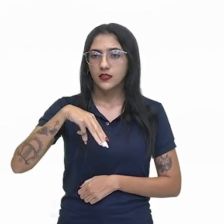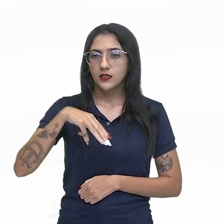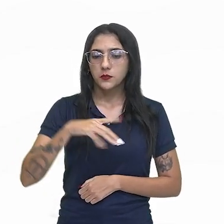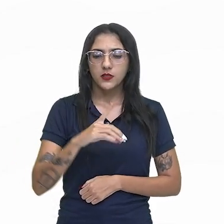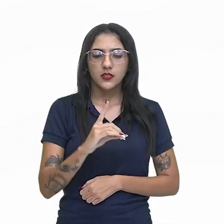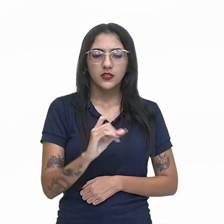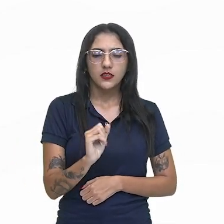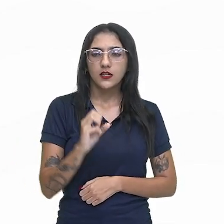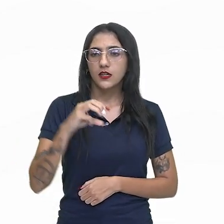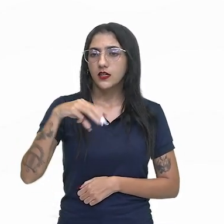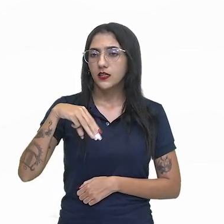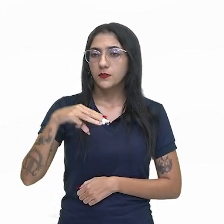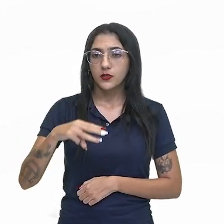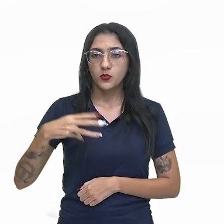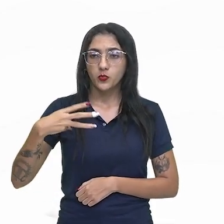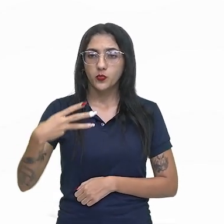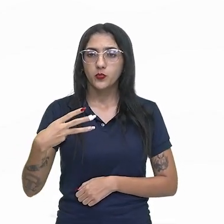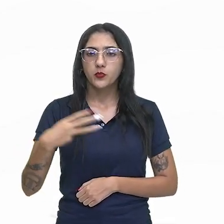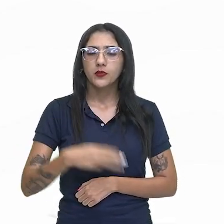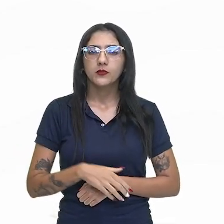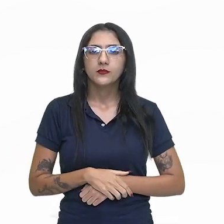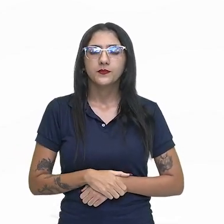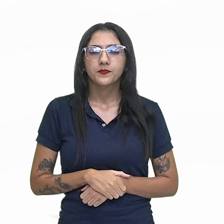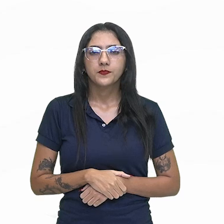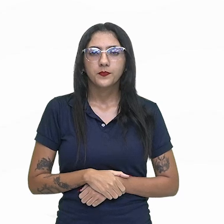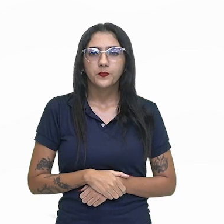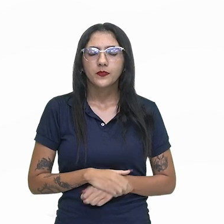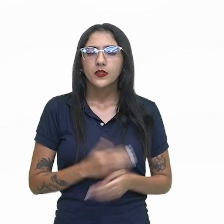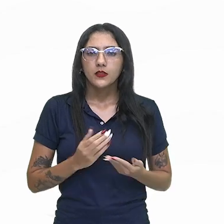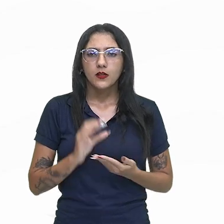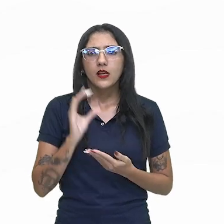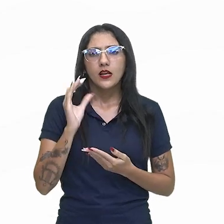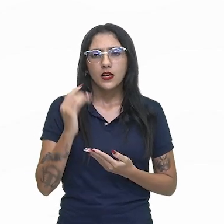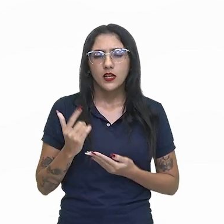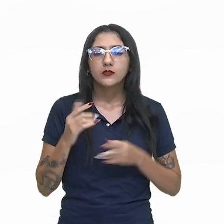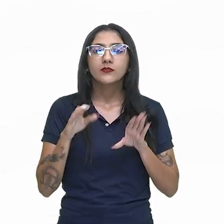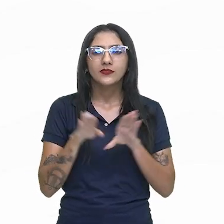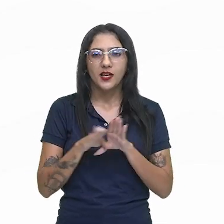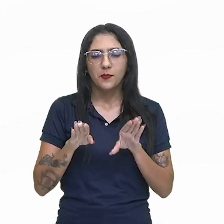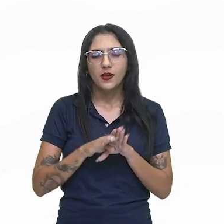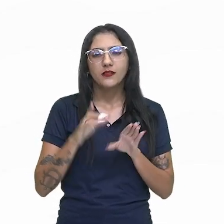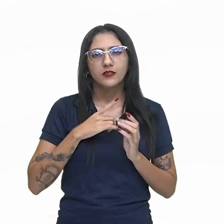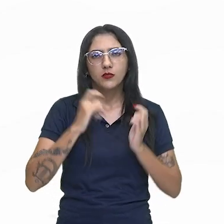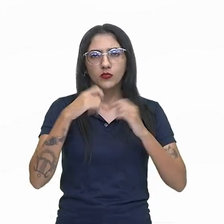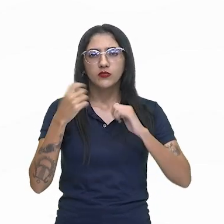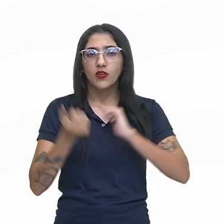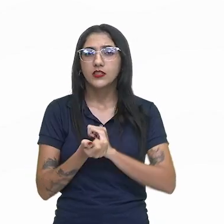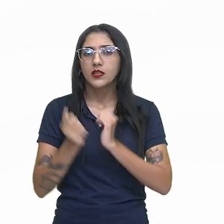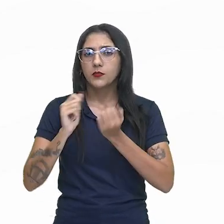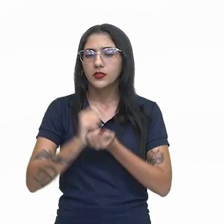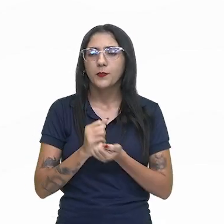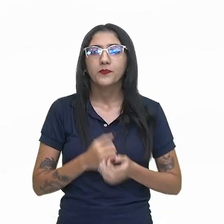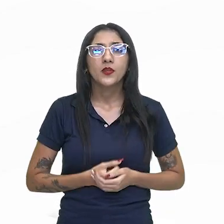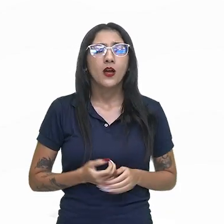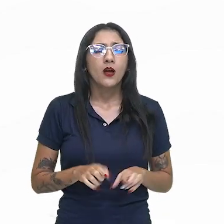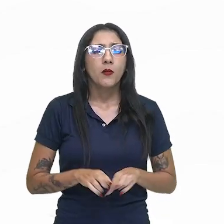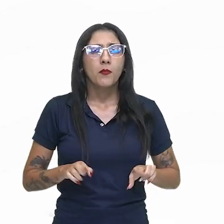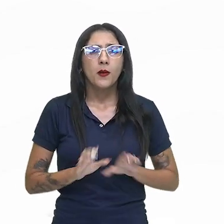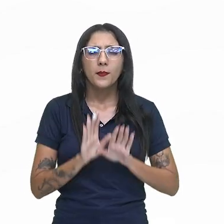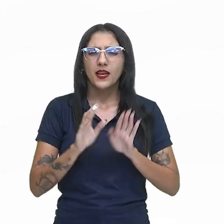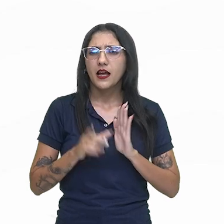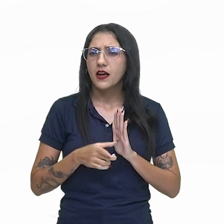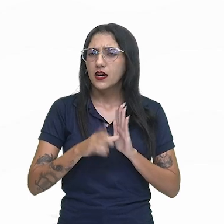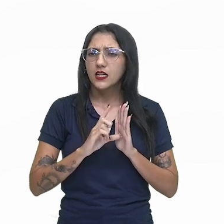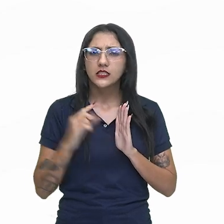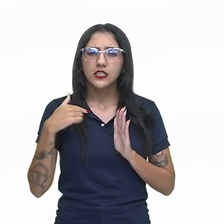cúbico, tá? E é claro, a gente tem também como fazer as conversões. Mas antes de mostrar para você como é que